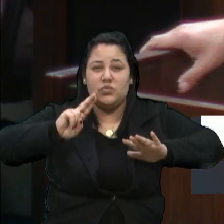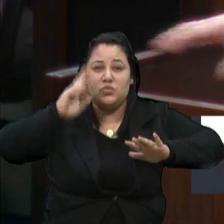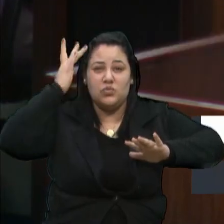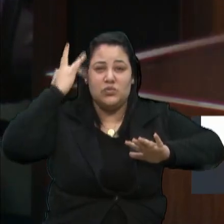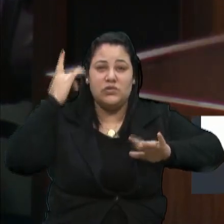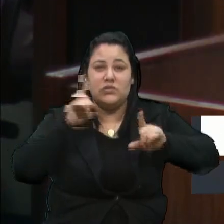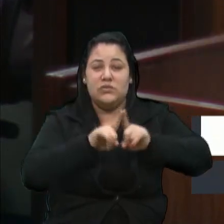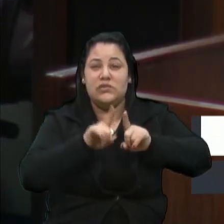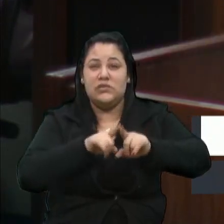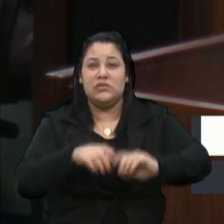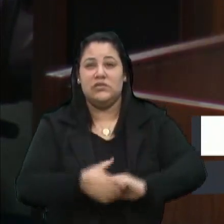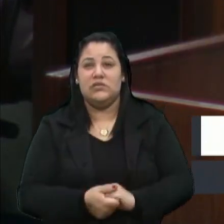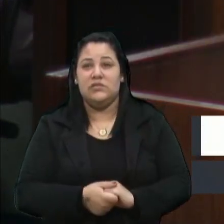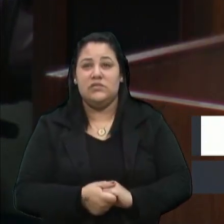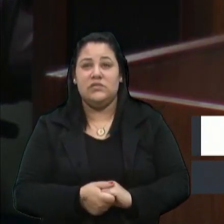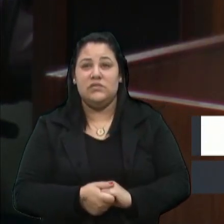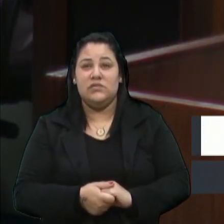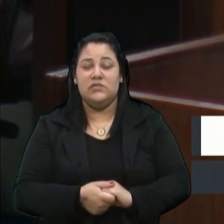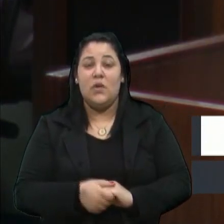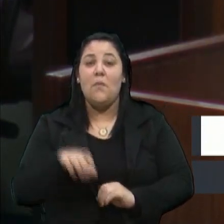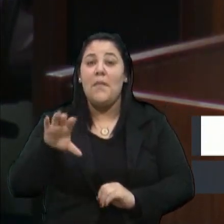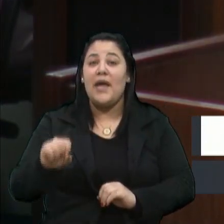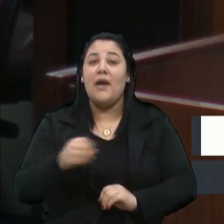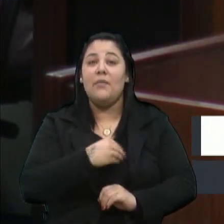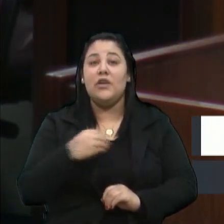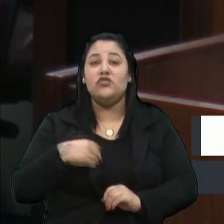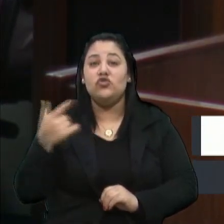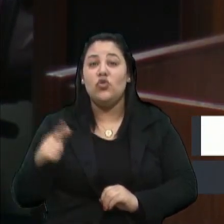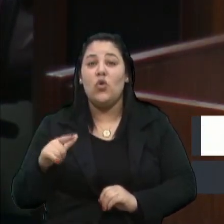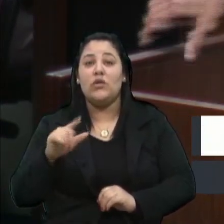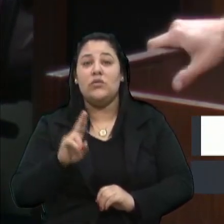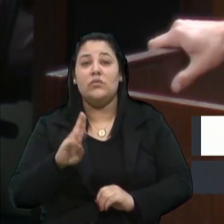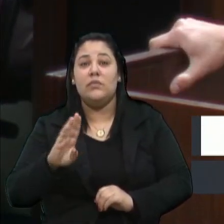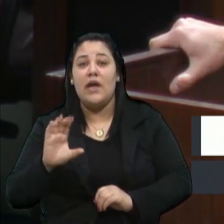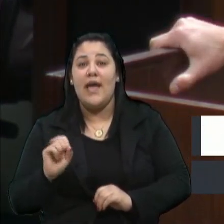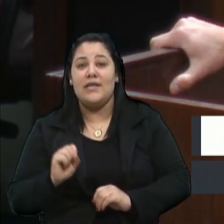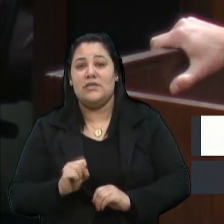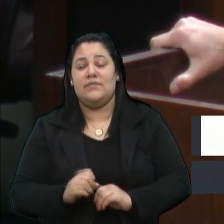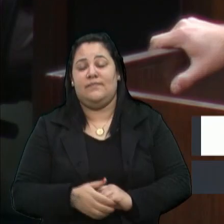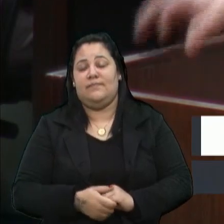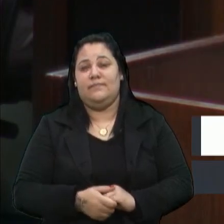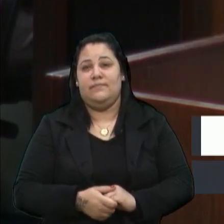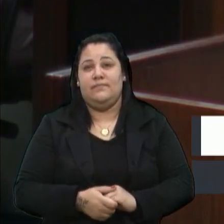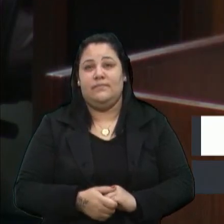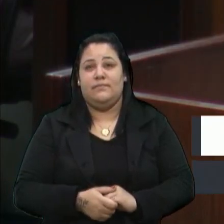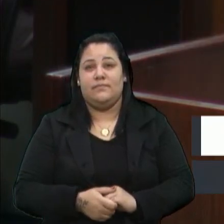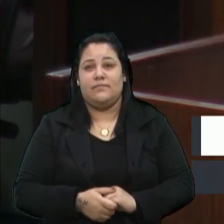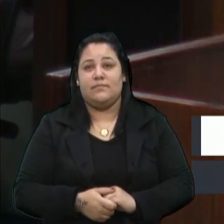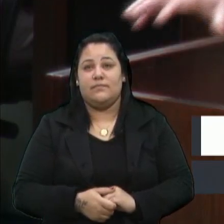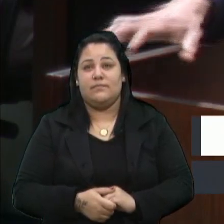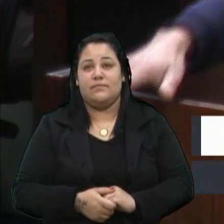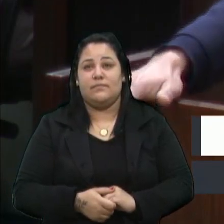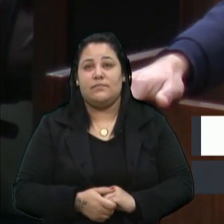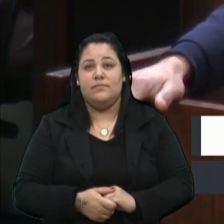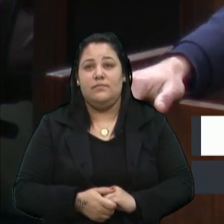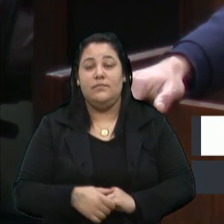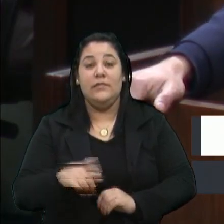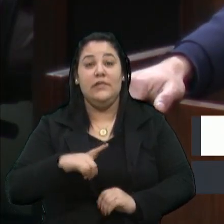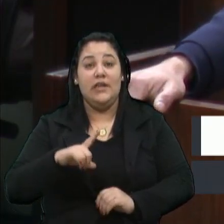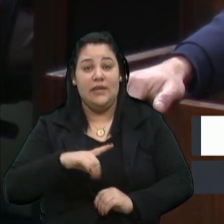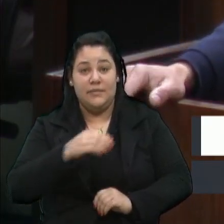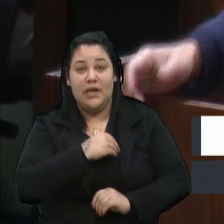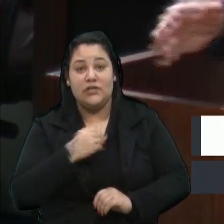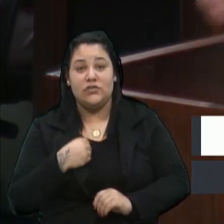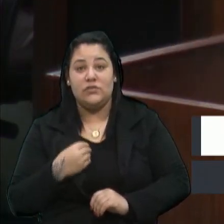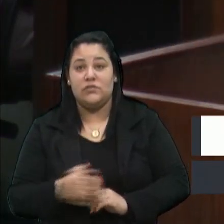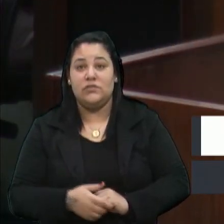vão tirar de repente um médico de uma outra OBS para fazer o chamado tampa buraco vamos lá vamos acalmar temos médico